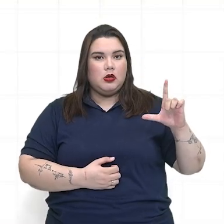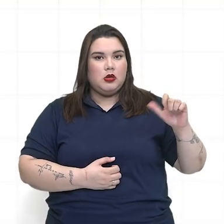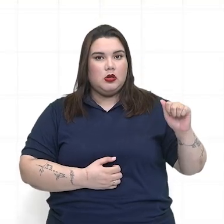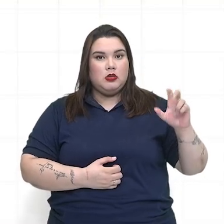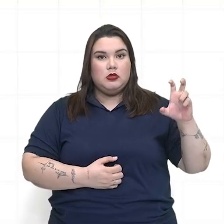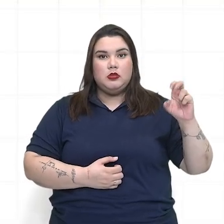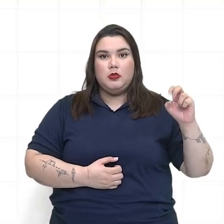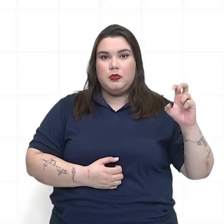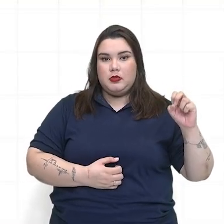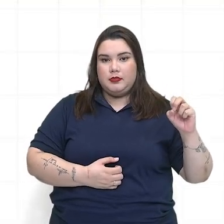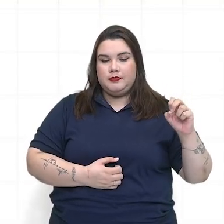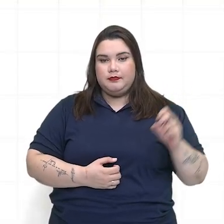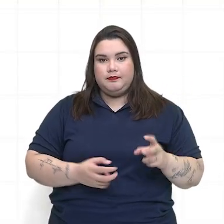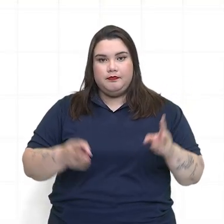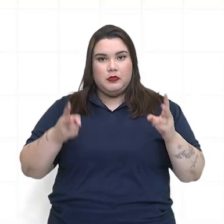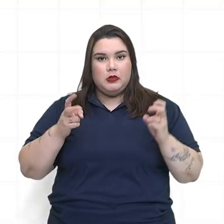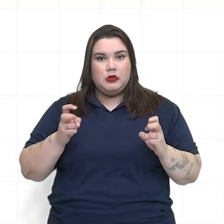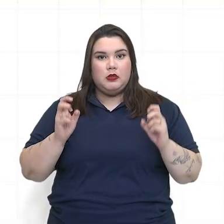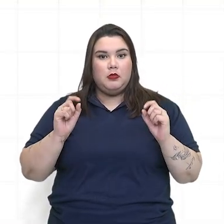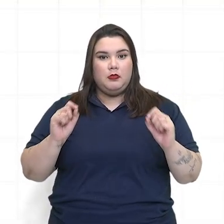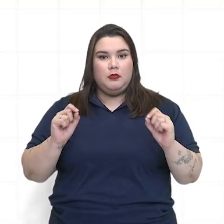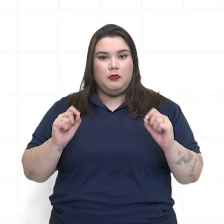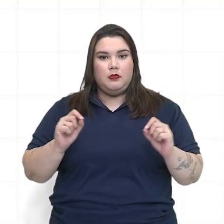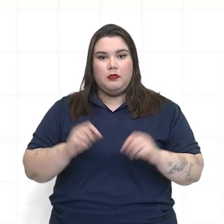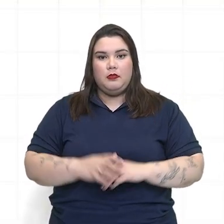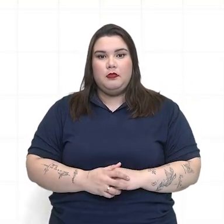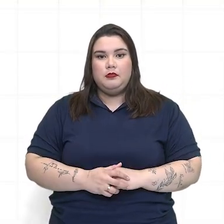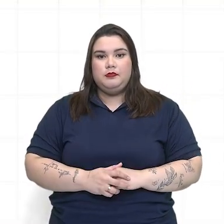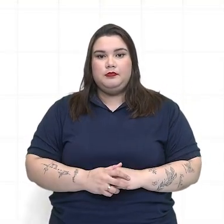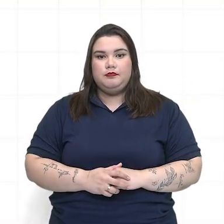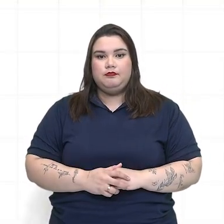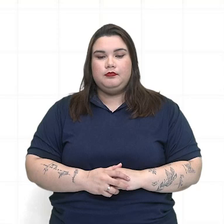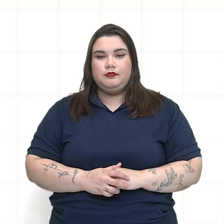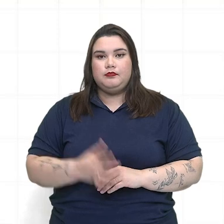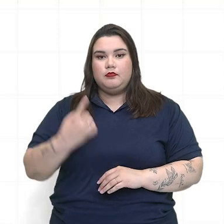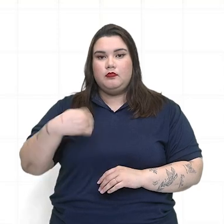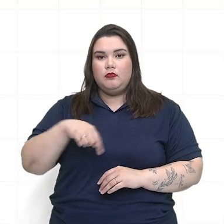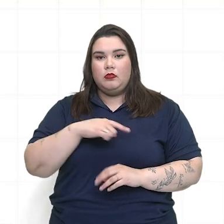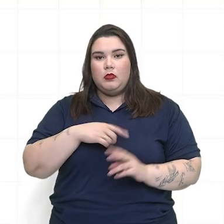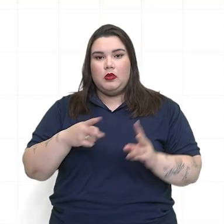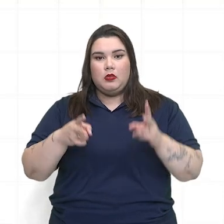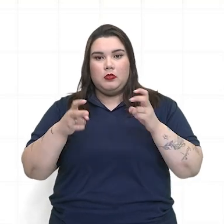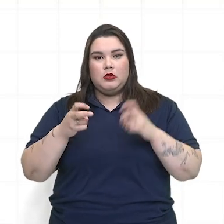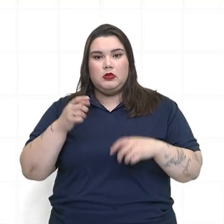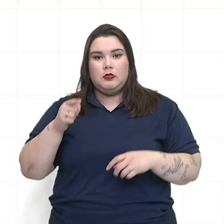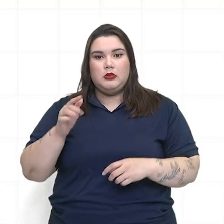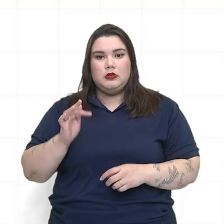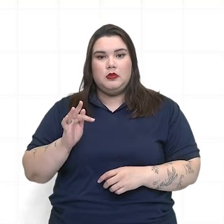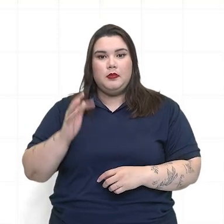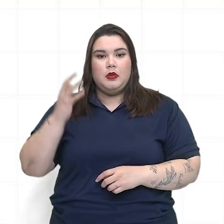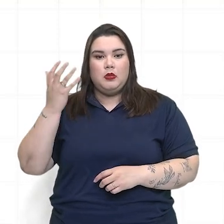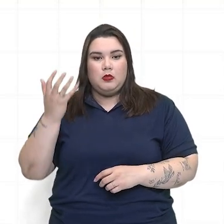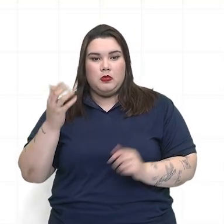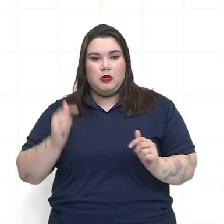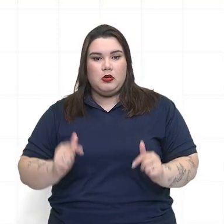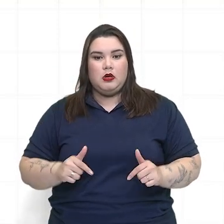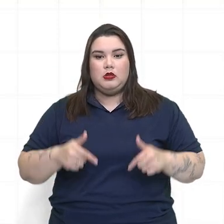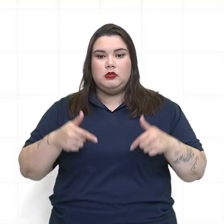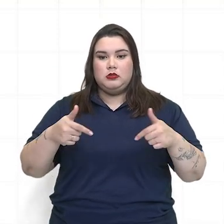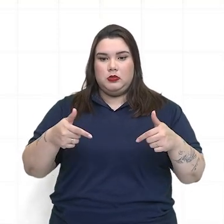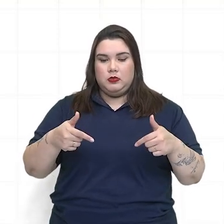Então, observe que nesse caso aqui, nós estamos observando um fenômeno aqui, uma